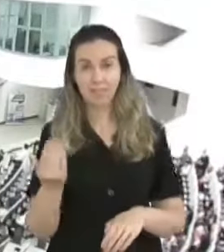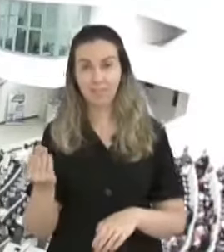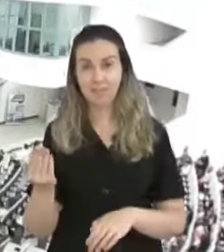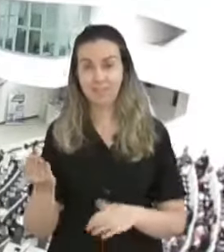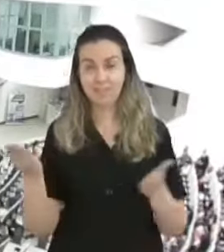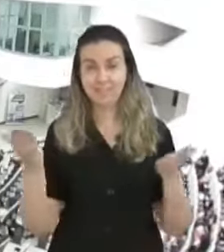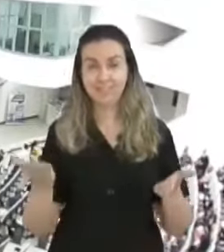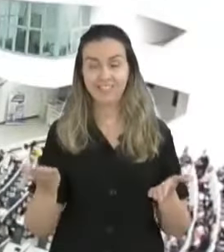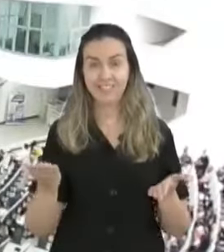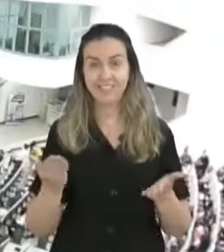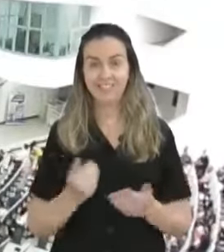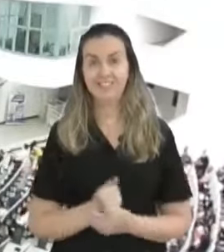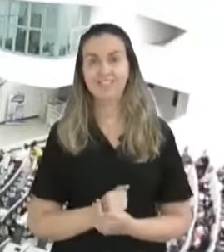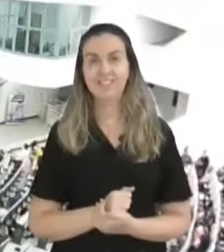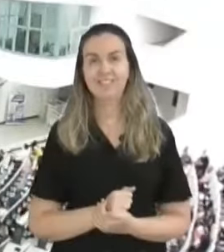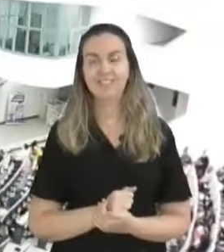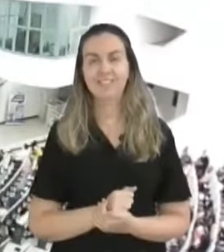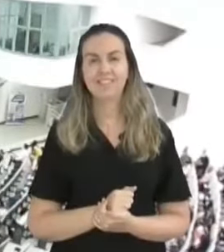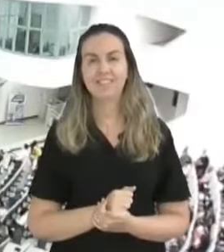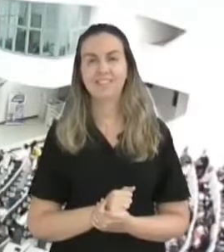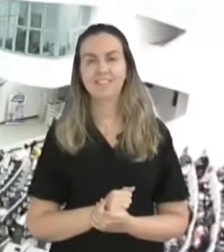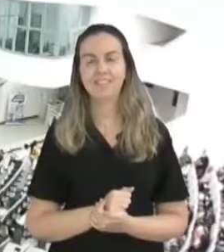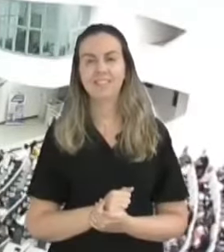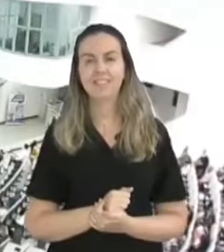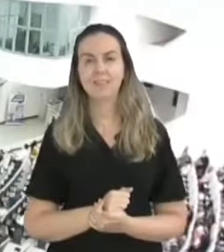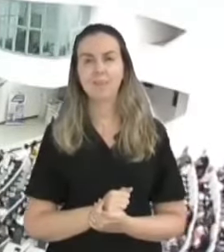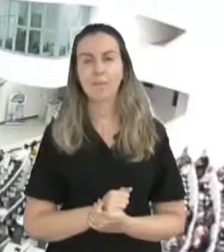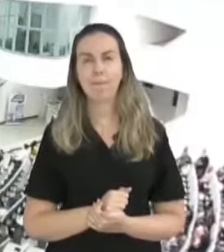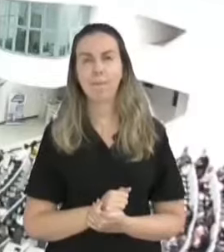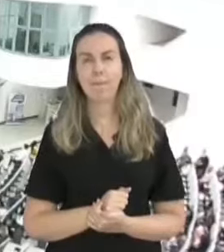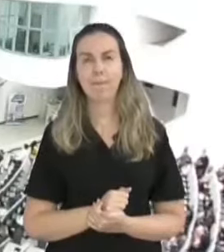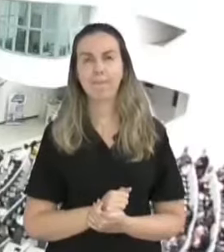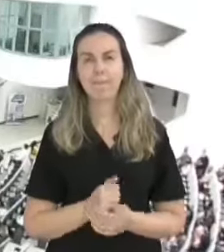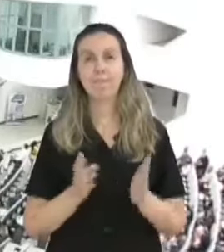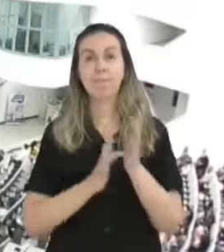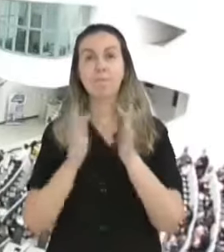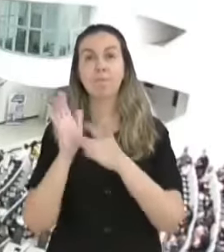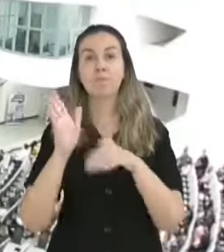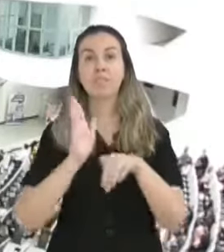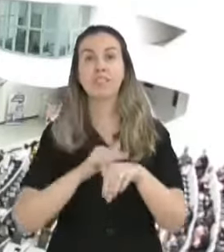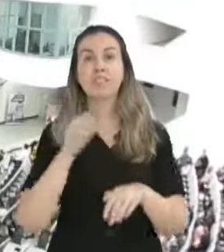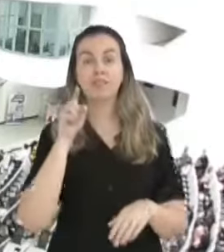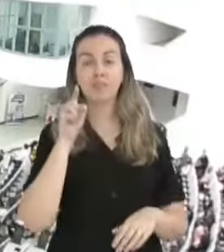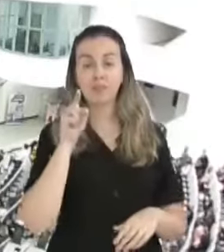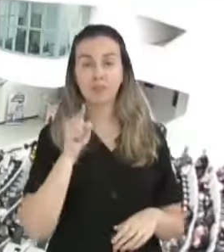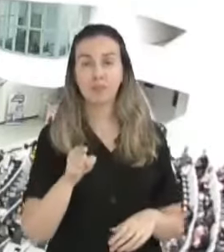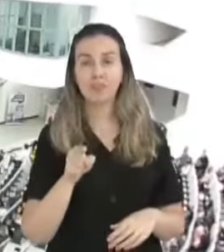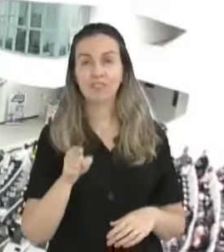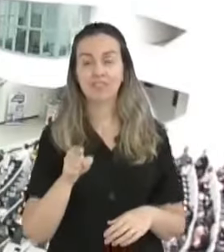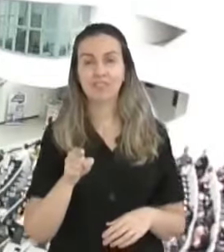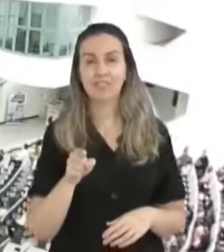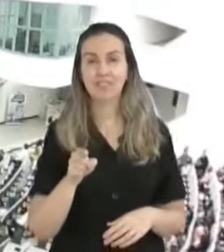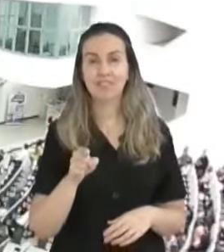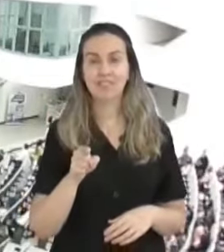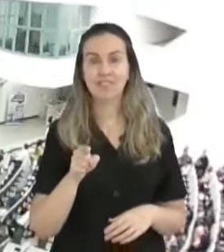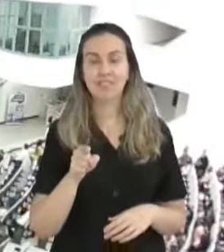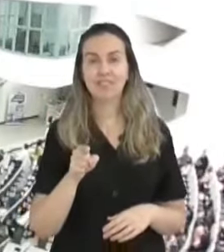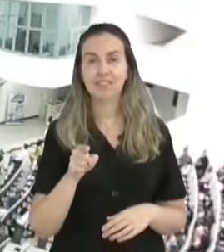esperando. Só está faltando você, venha. Deus te trouxe aqui. Você